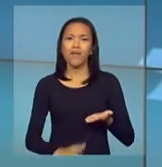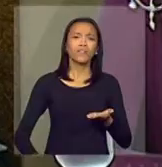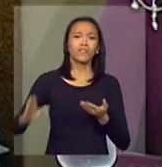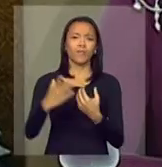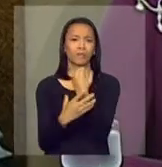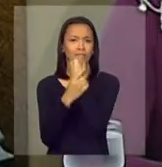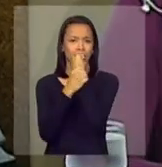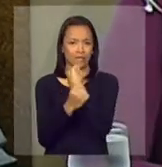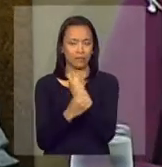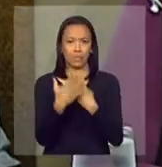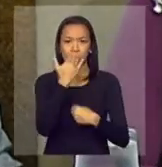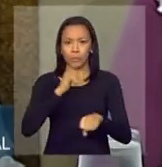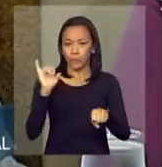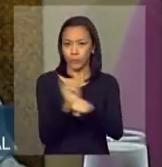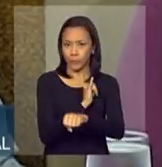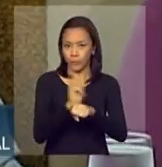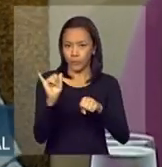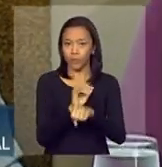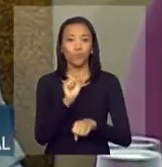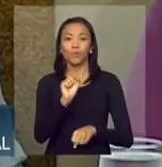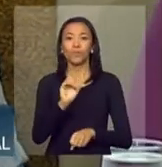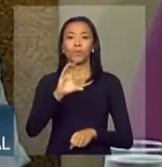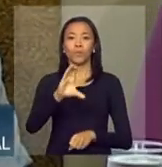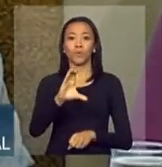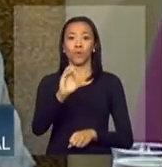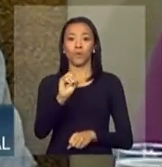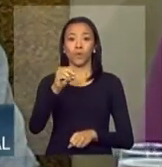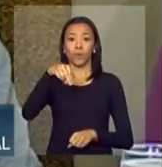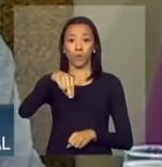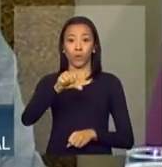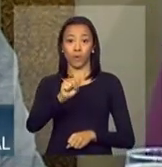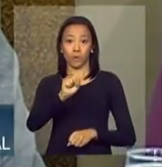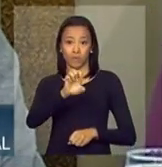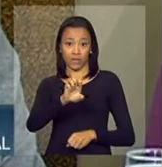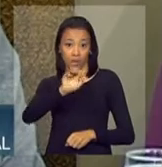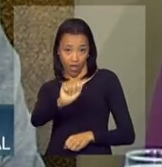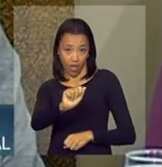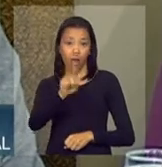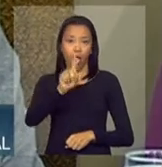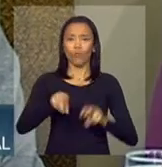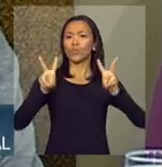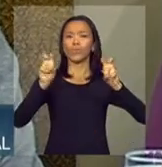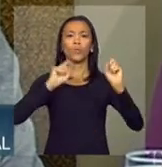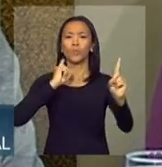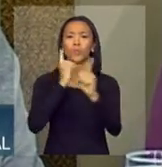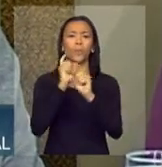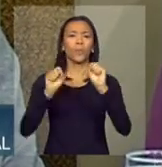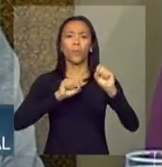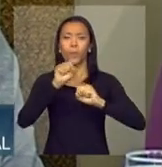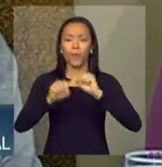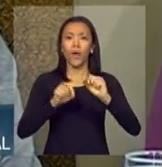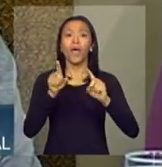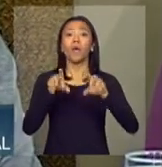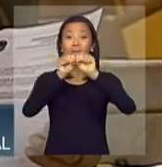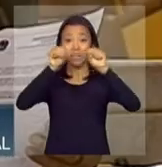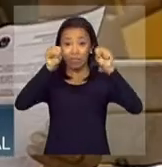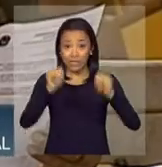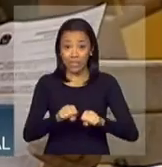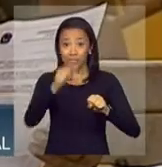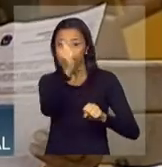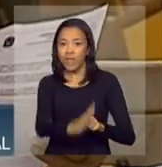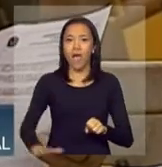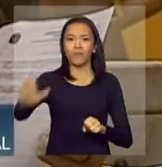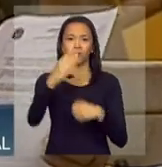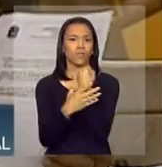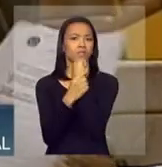Conselho Nacional de Segurança Alimentar e Nutricional, o CONSEA. O tema do encontro é o SISAM, Sistema